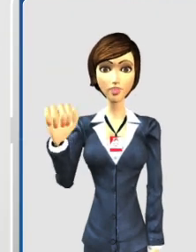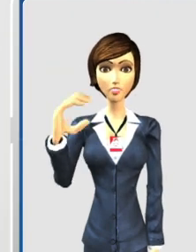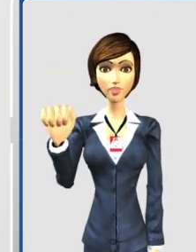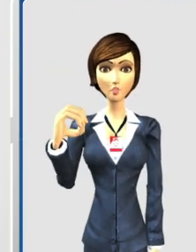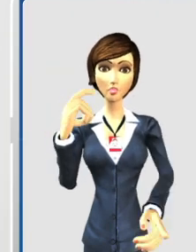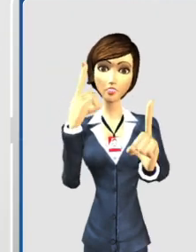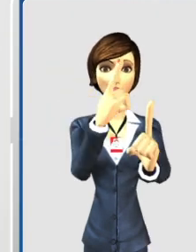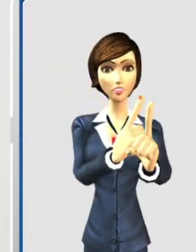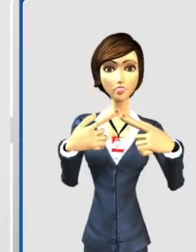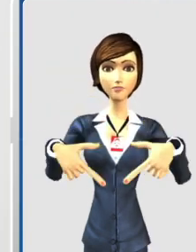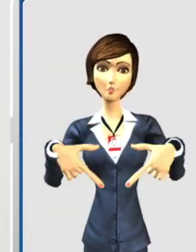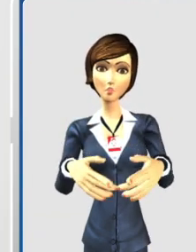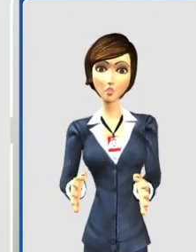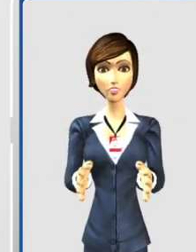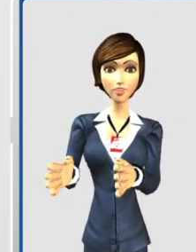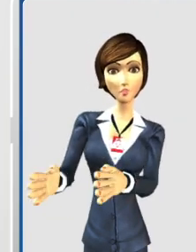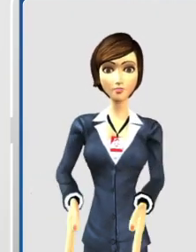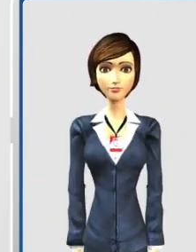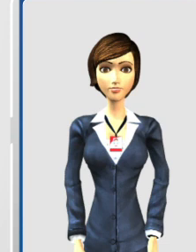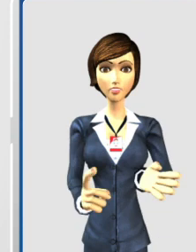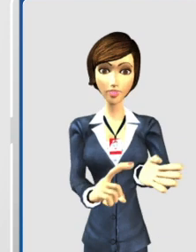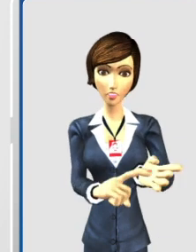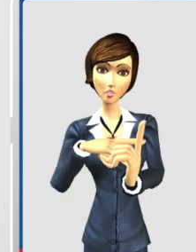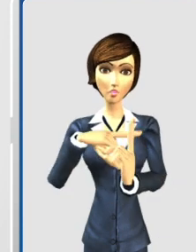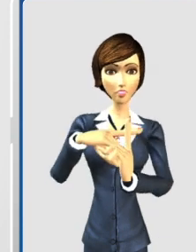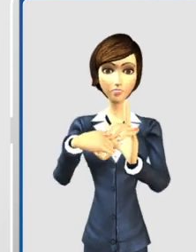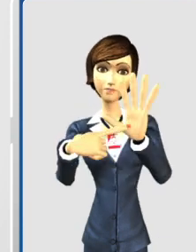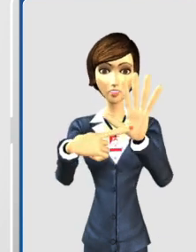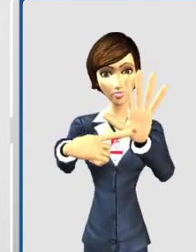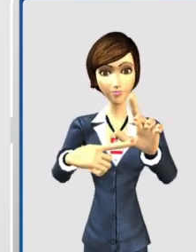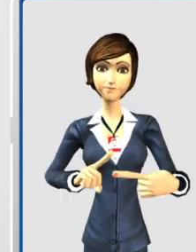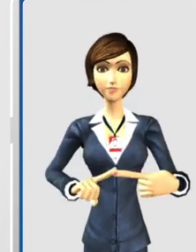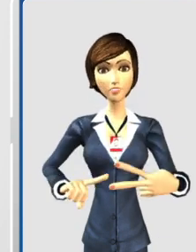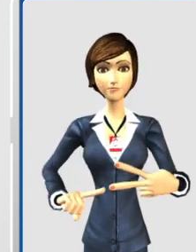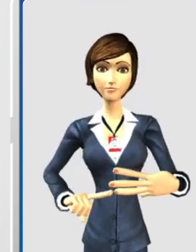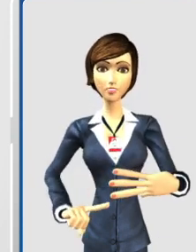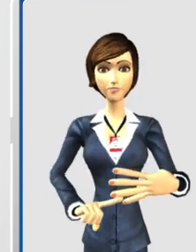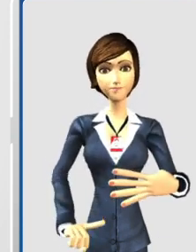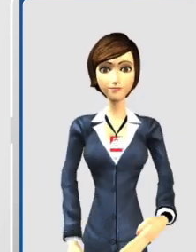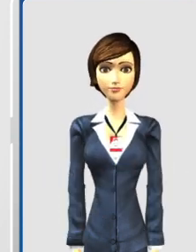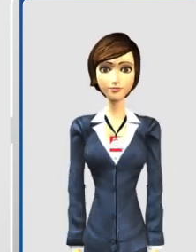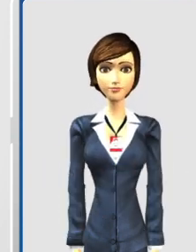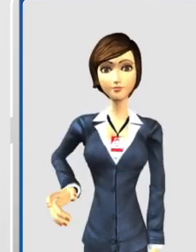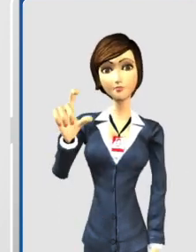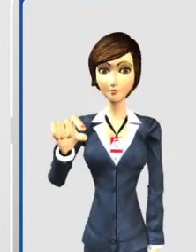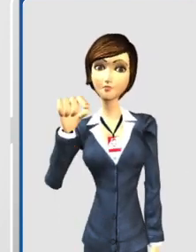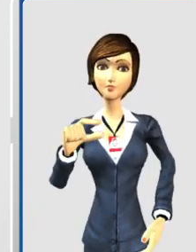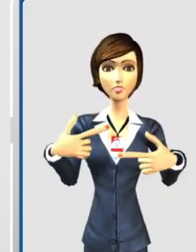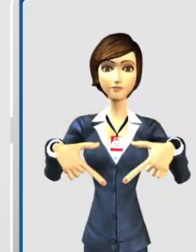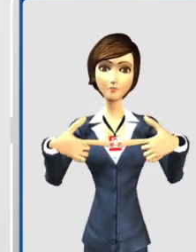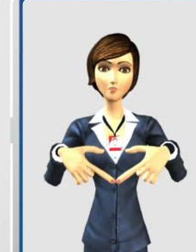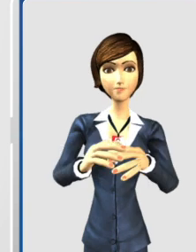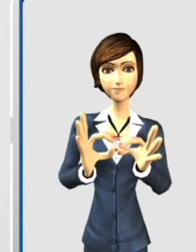Operação, encontre o item Serviços Operacionais e clique no símbolo Mais para expandir as opções. Para